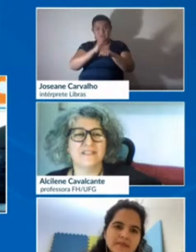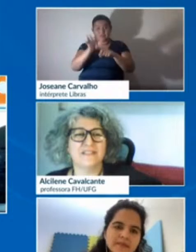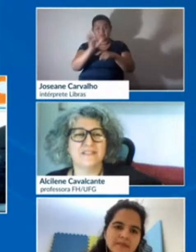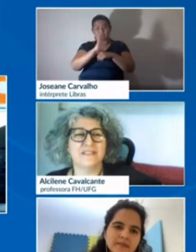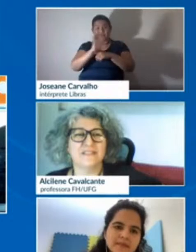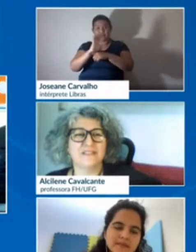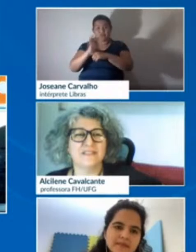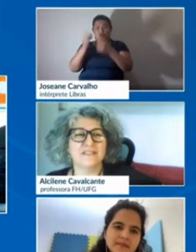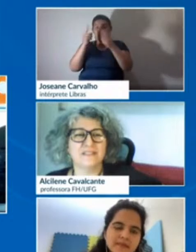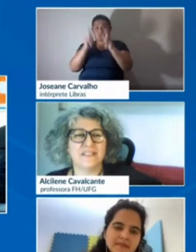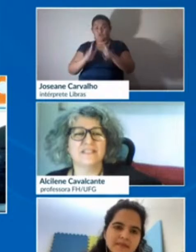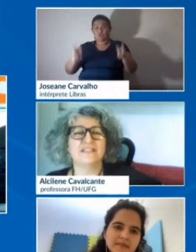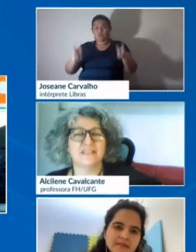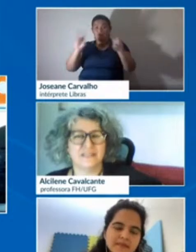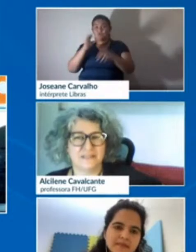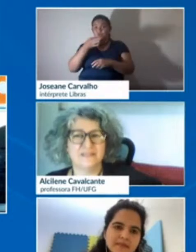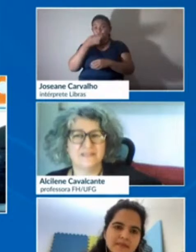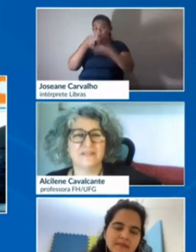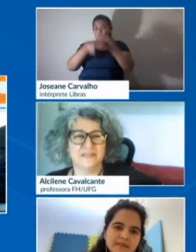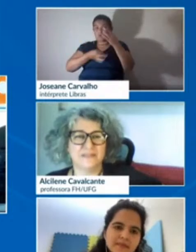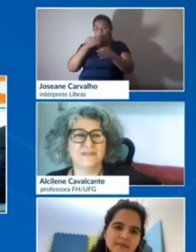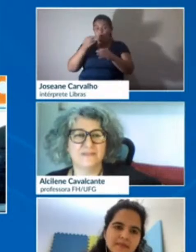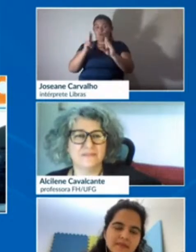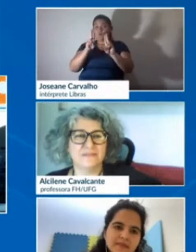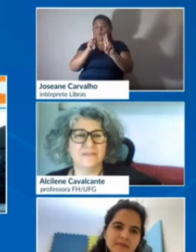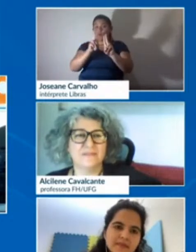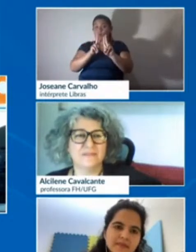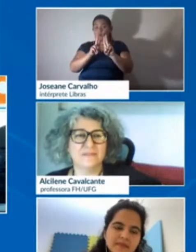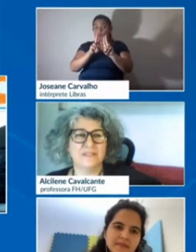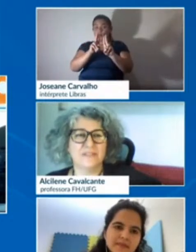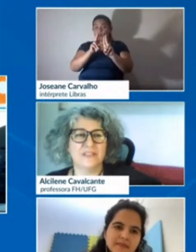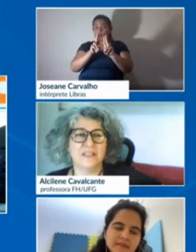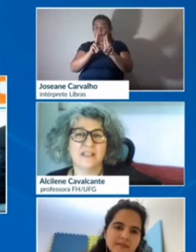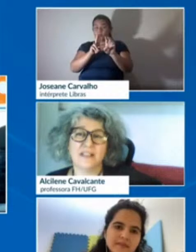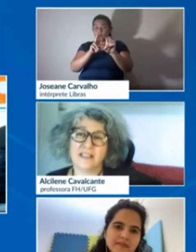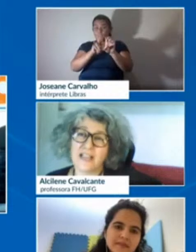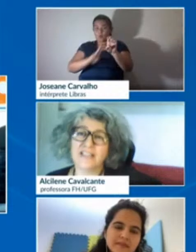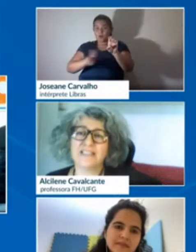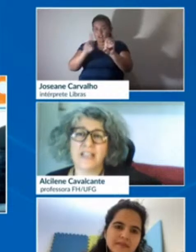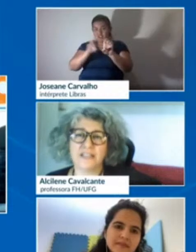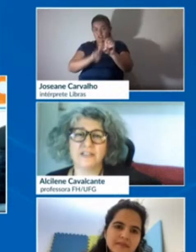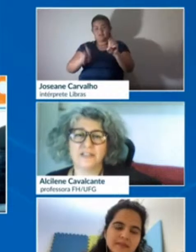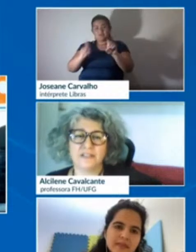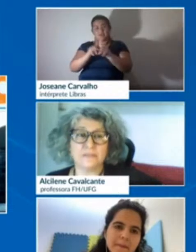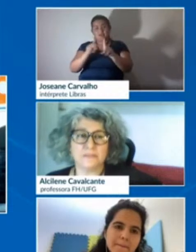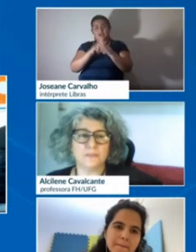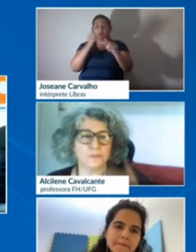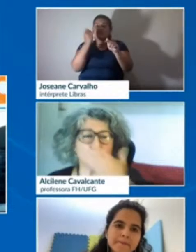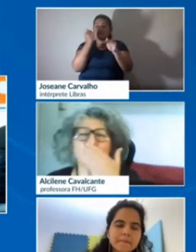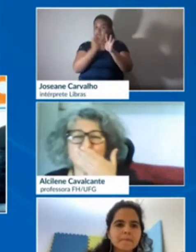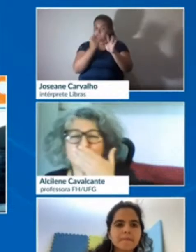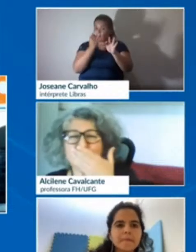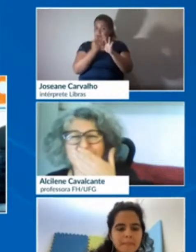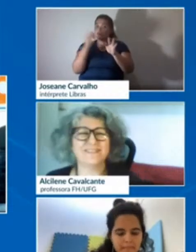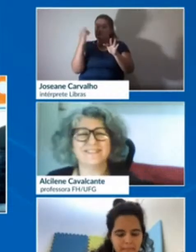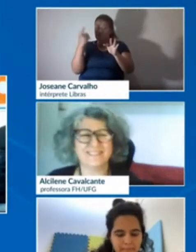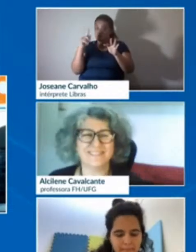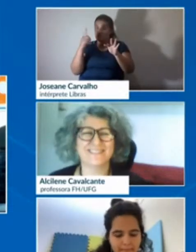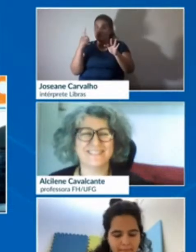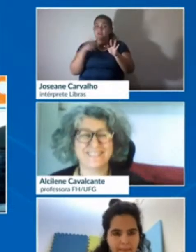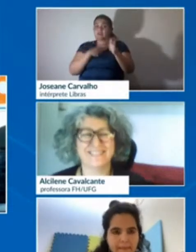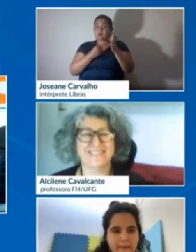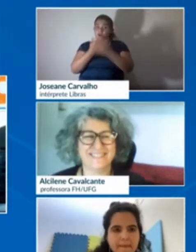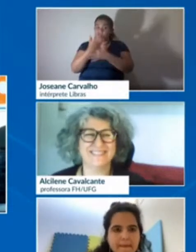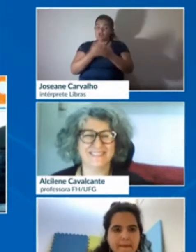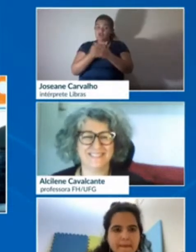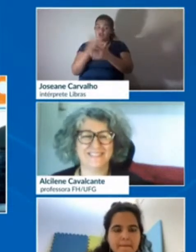da Universidade Estadual de Goiás, né, UEG, e também do Instituto Federal de Goiás, IFG, que tem contribuído para a formação de novos profissionais.